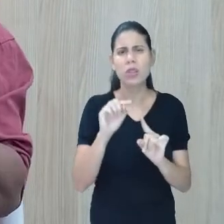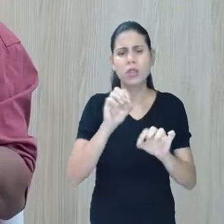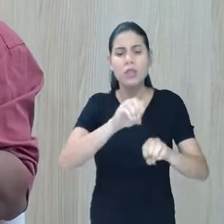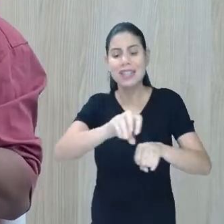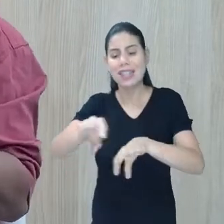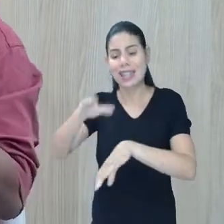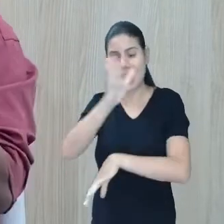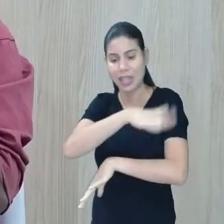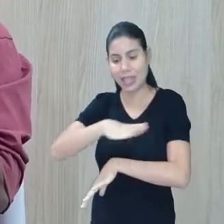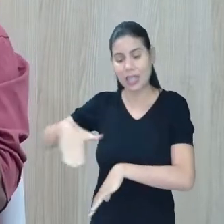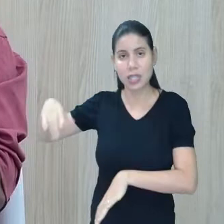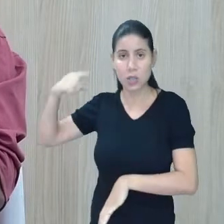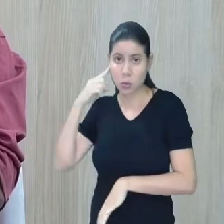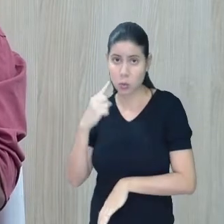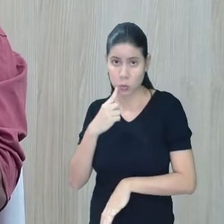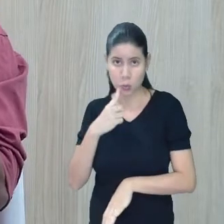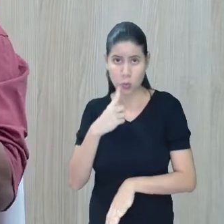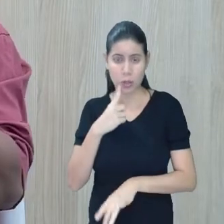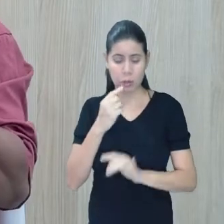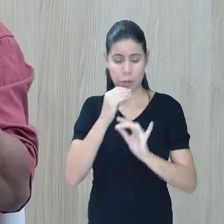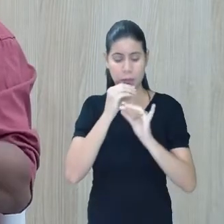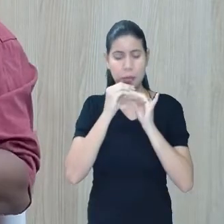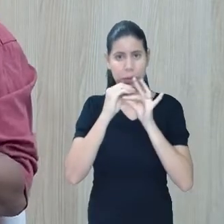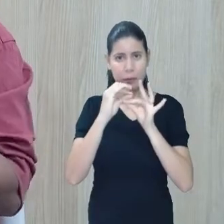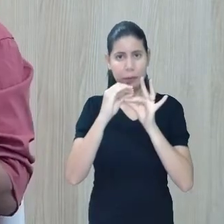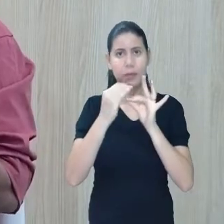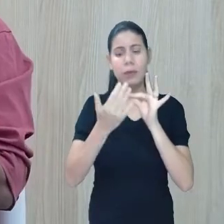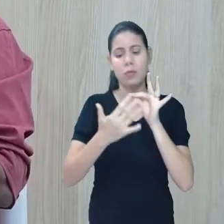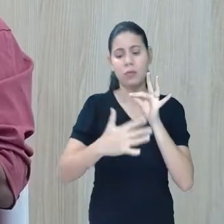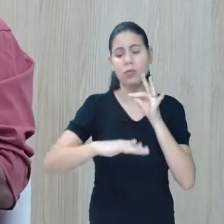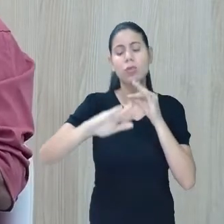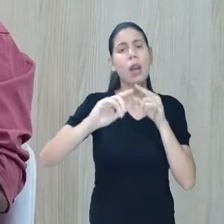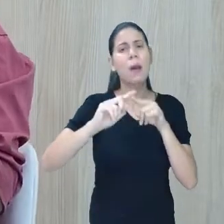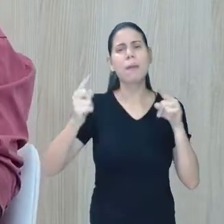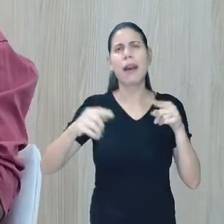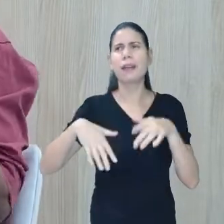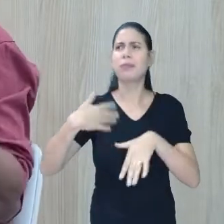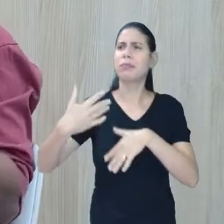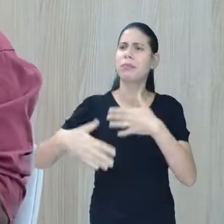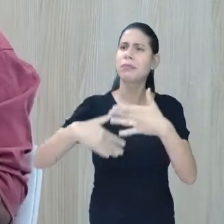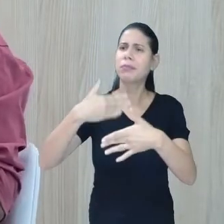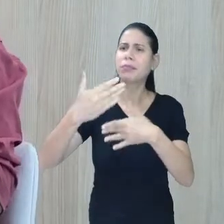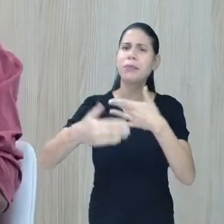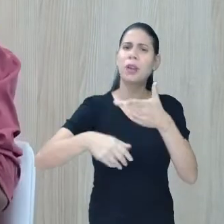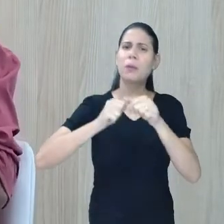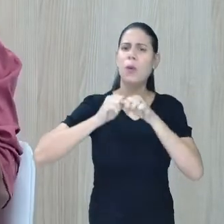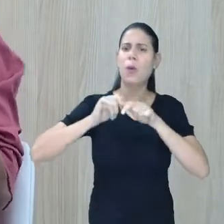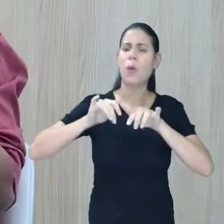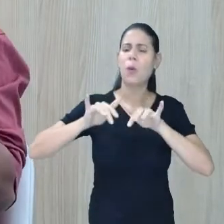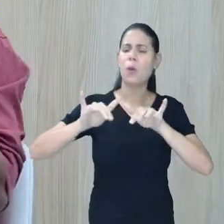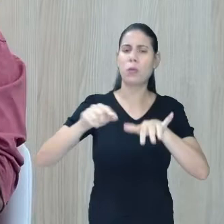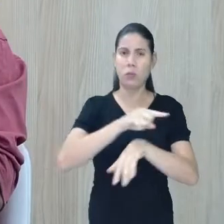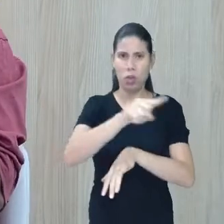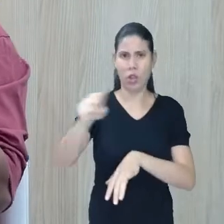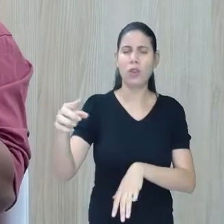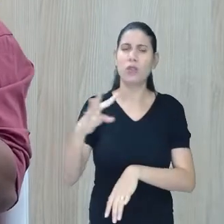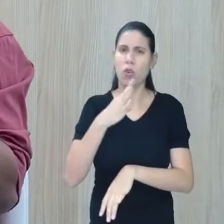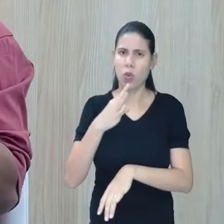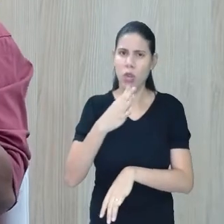crianças surdas o saxofone. Mas aí, com o tempo, foi chegando alunos, como vocês vão conhecer daqui a pouco, Davis, que é